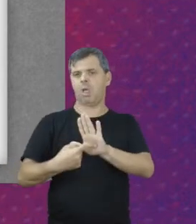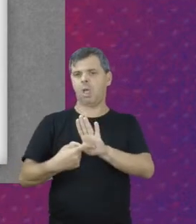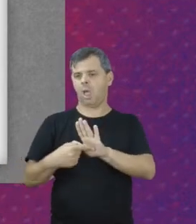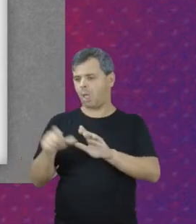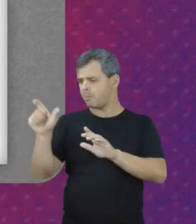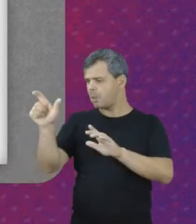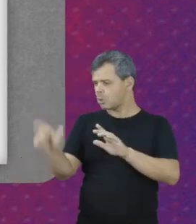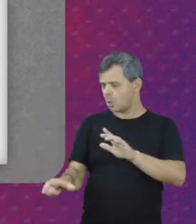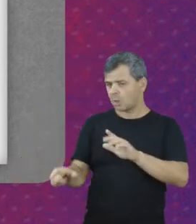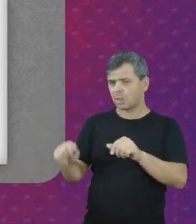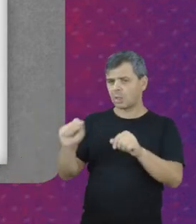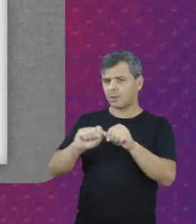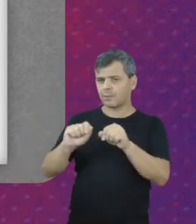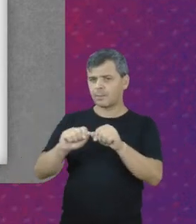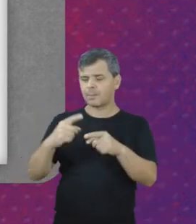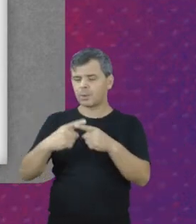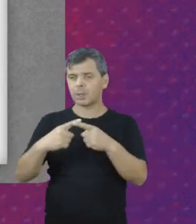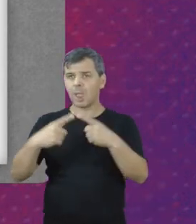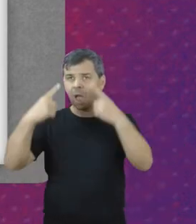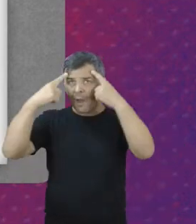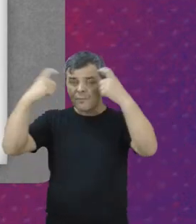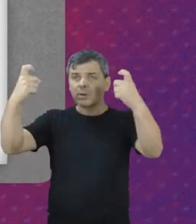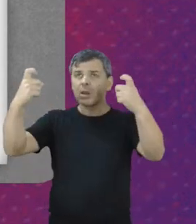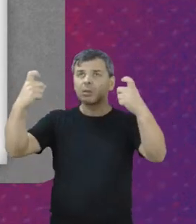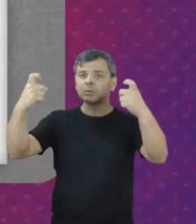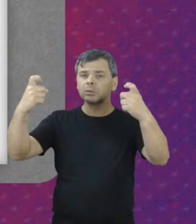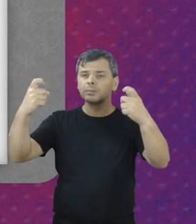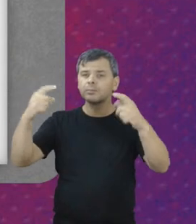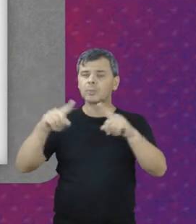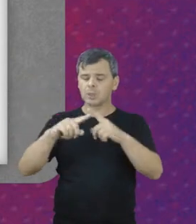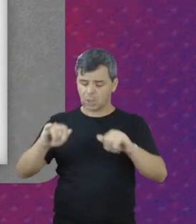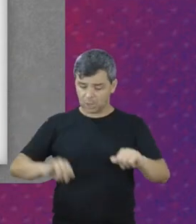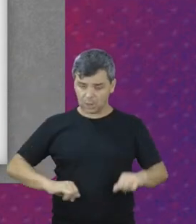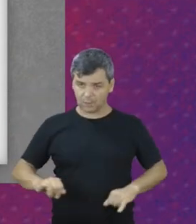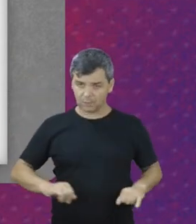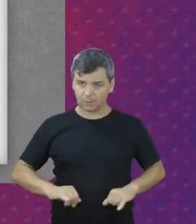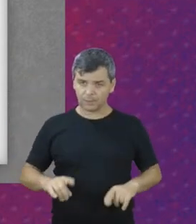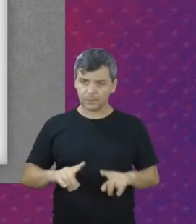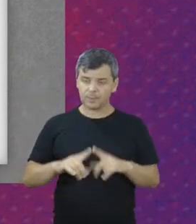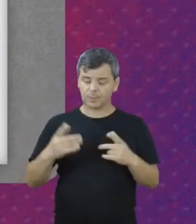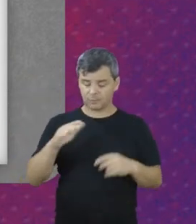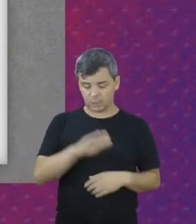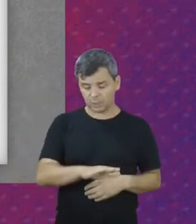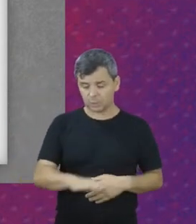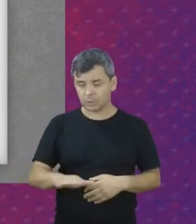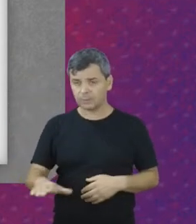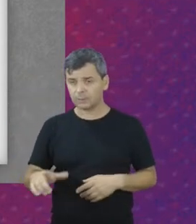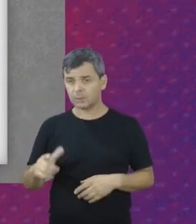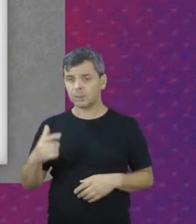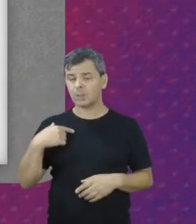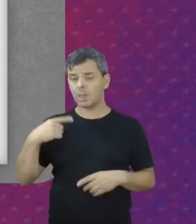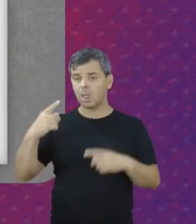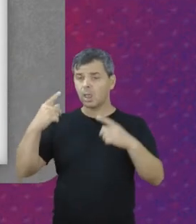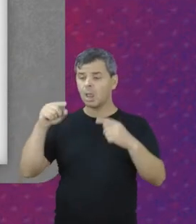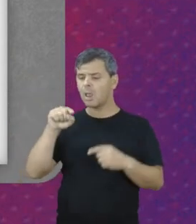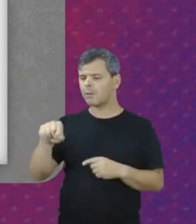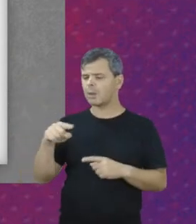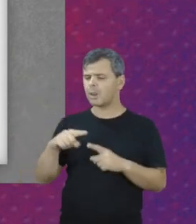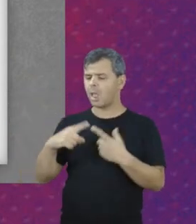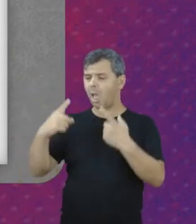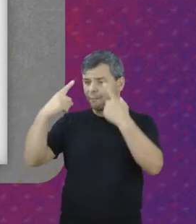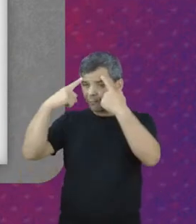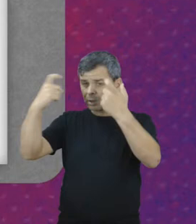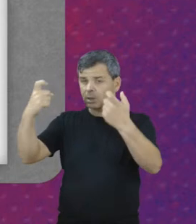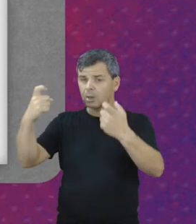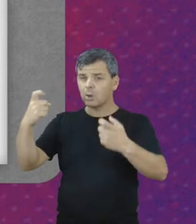porque a compreensão da violência muitas vezes, quando você sofre a violência quando você é criança, muitas vezes a compreensão de que aquilo era violência